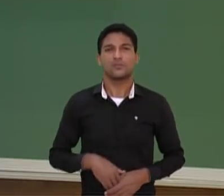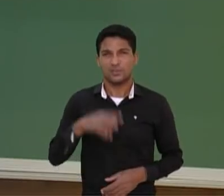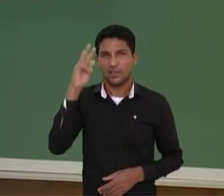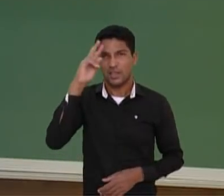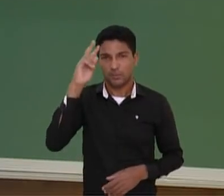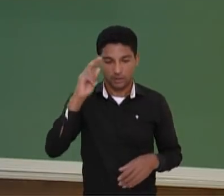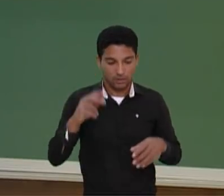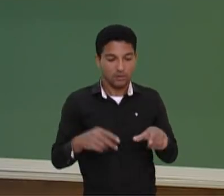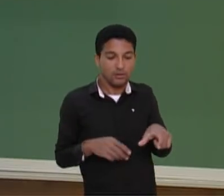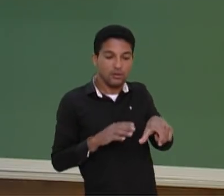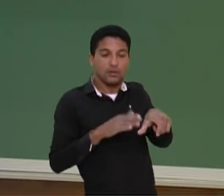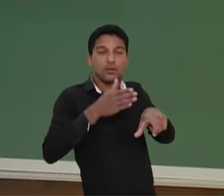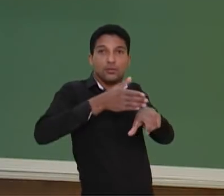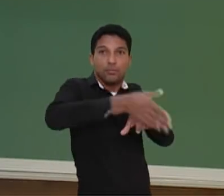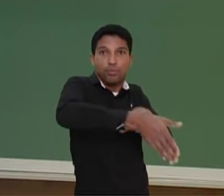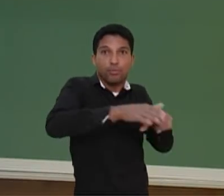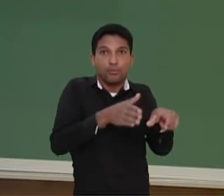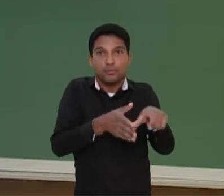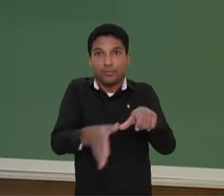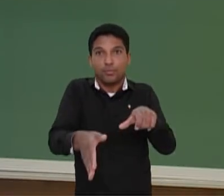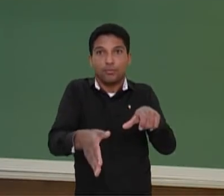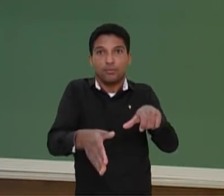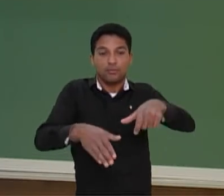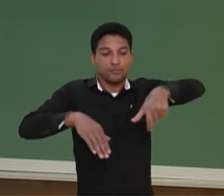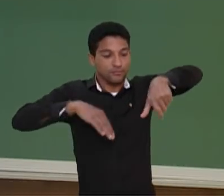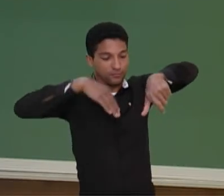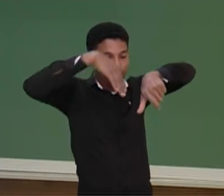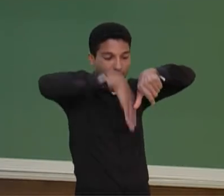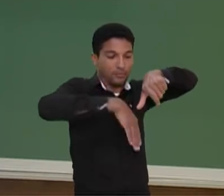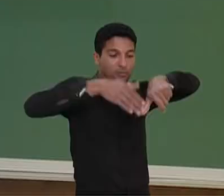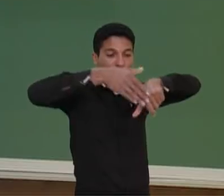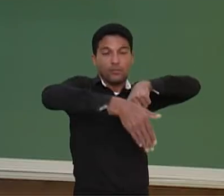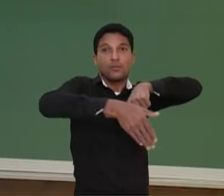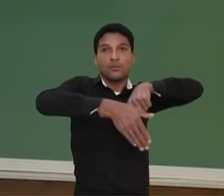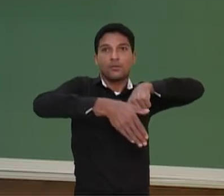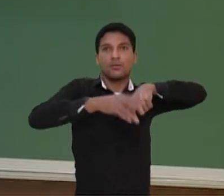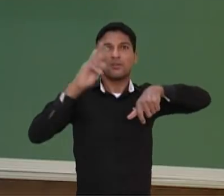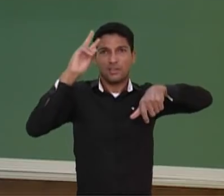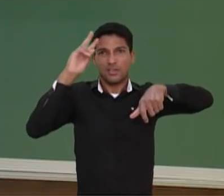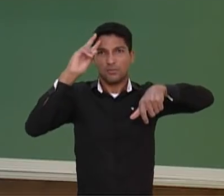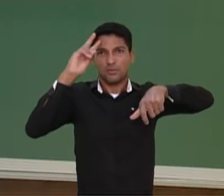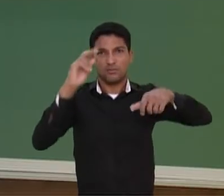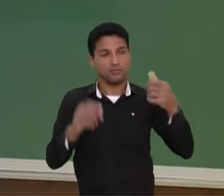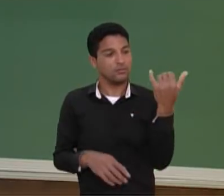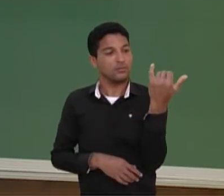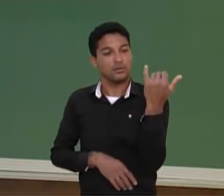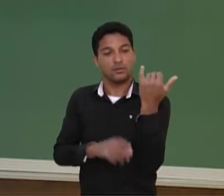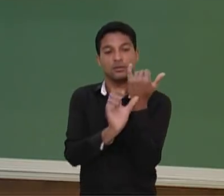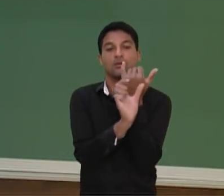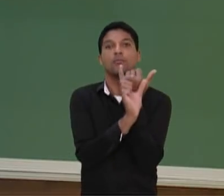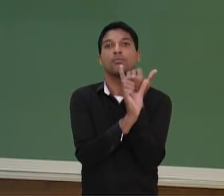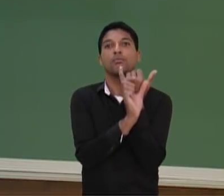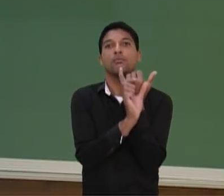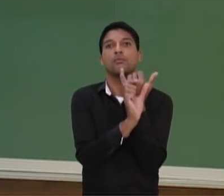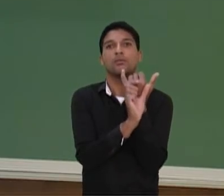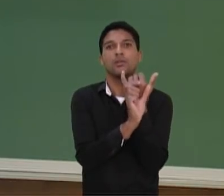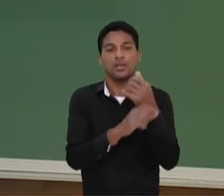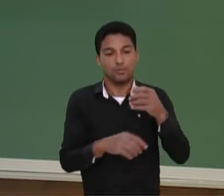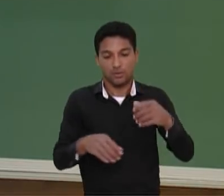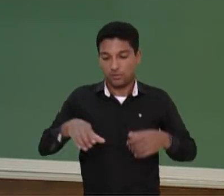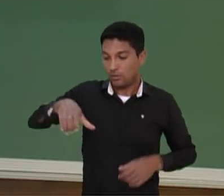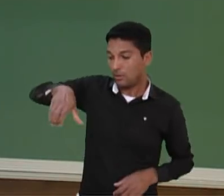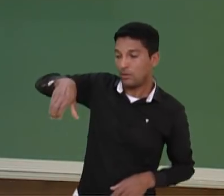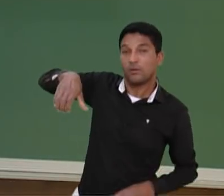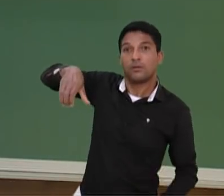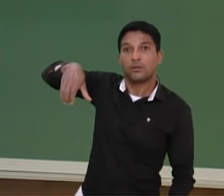parte crescente? Quem que determinava isso aí? Será que você lembra disso? Né? Ó, estou subindo aqui, parte